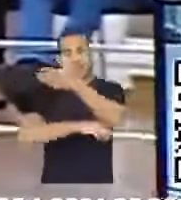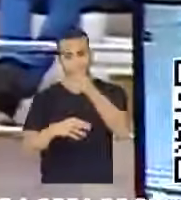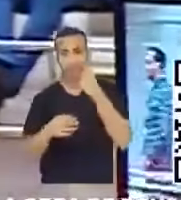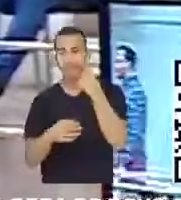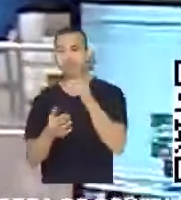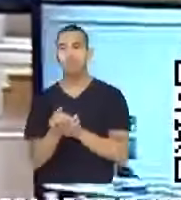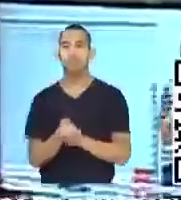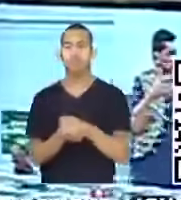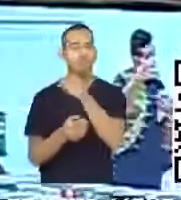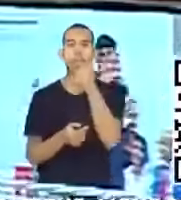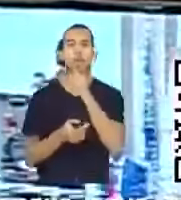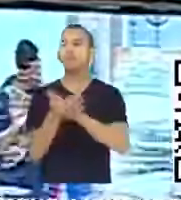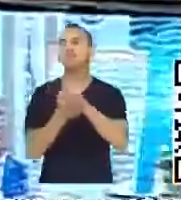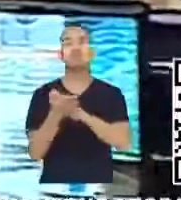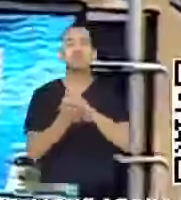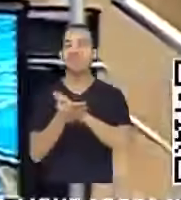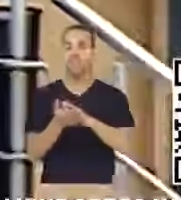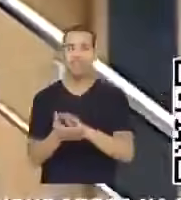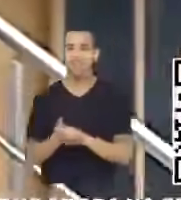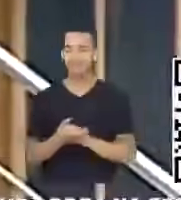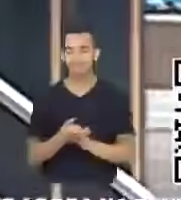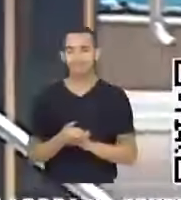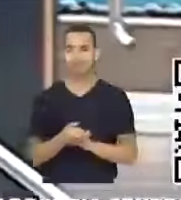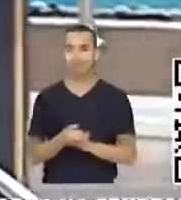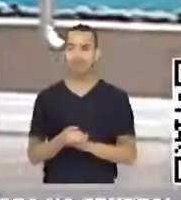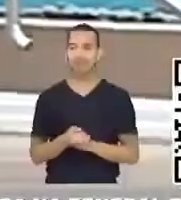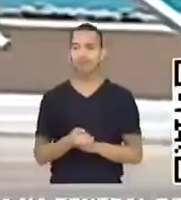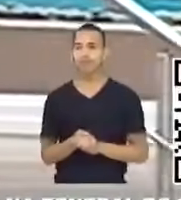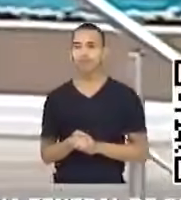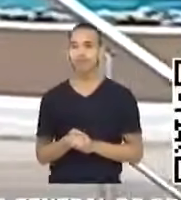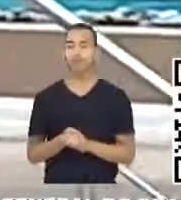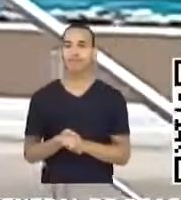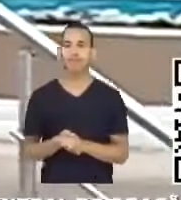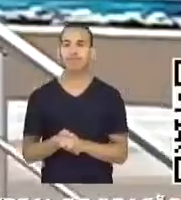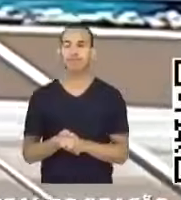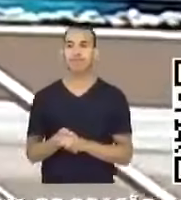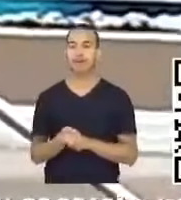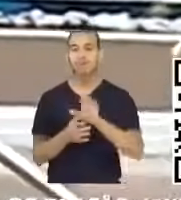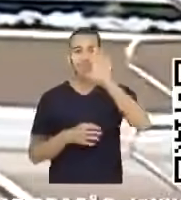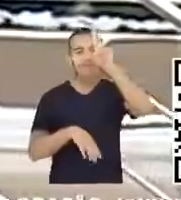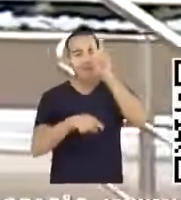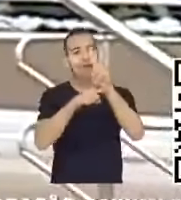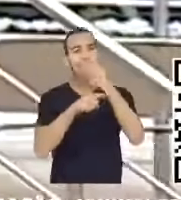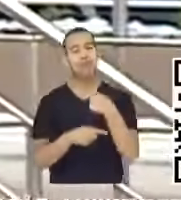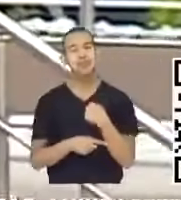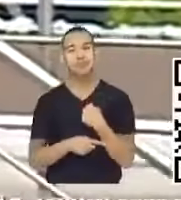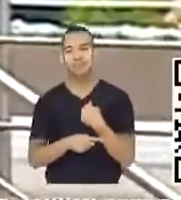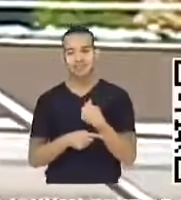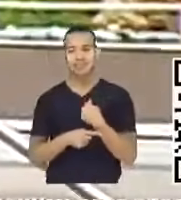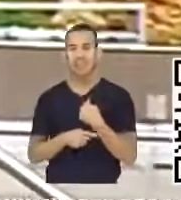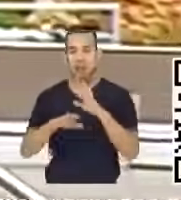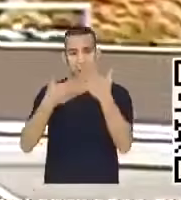e você não vai conseguir você sabe na frente sai do meu pé rapado é o Deus que cuida de mim quando